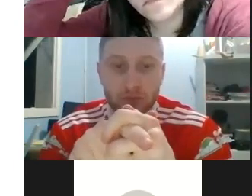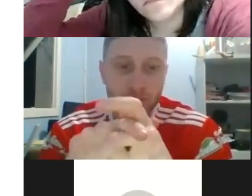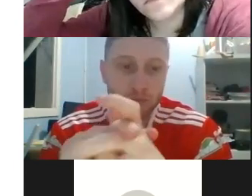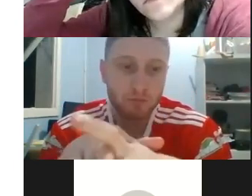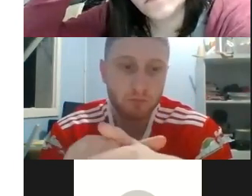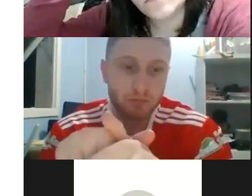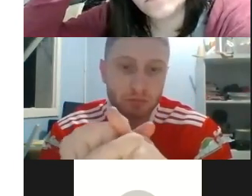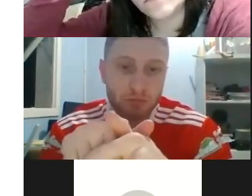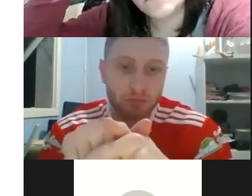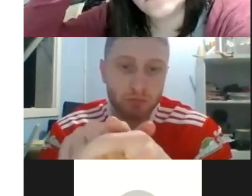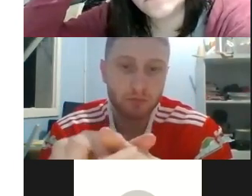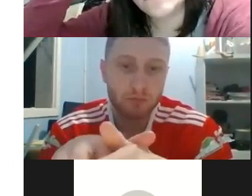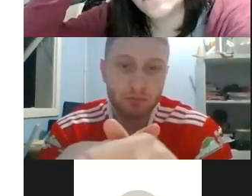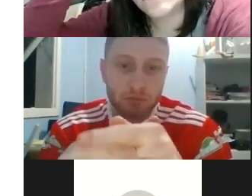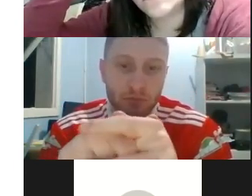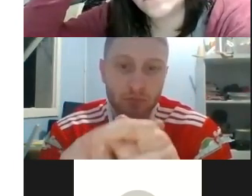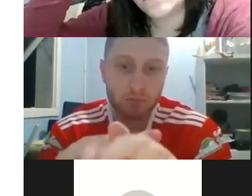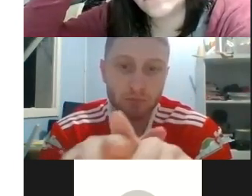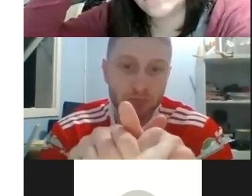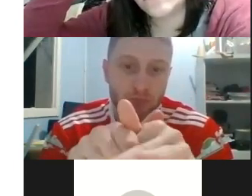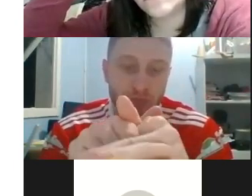O 23 está aqui. Ó.